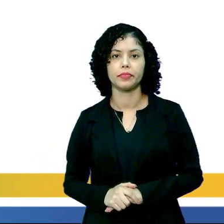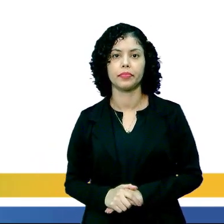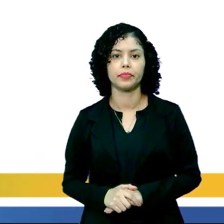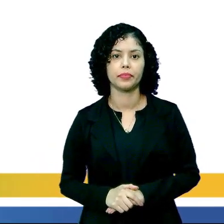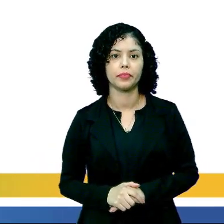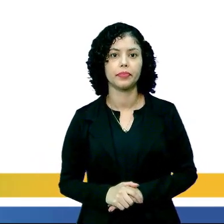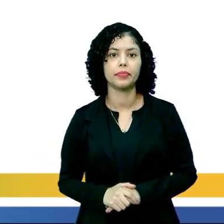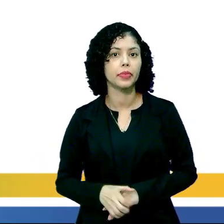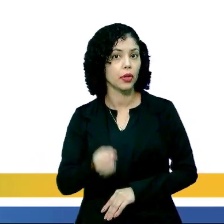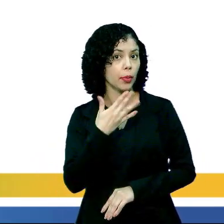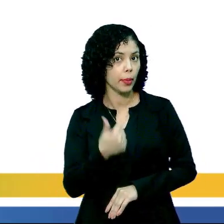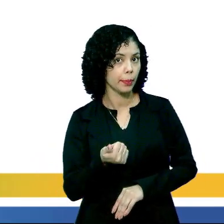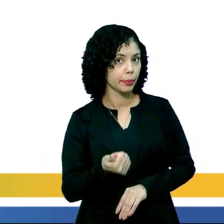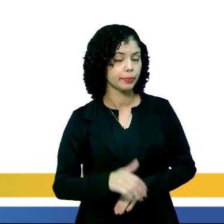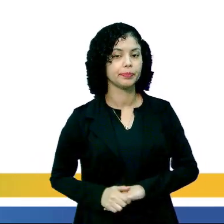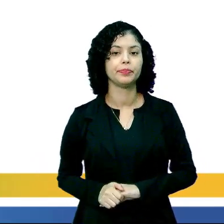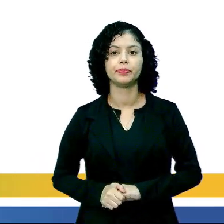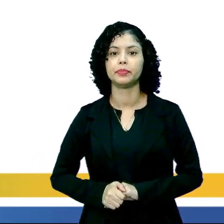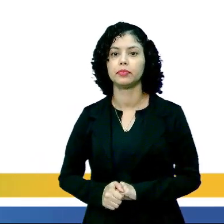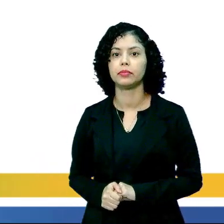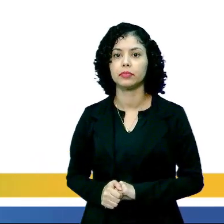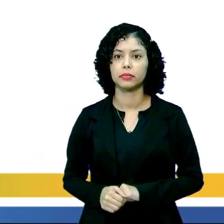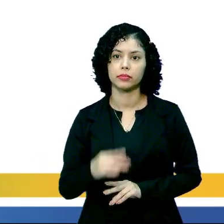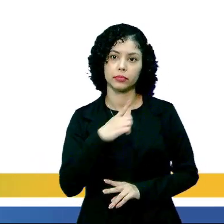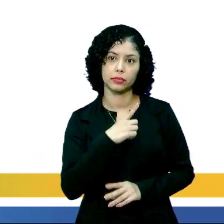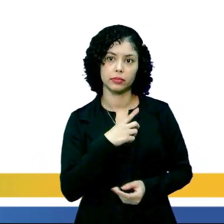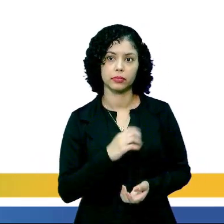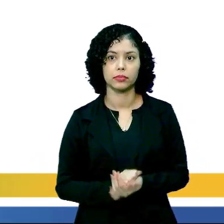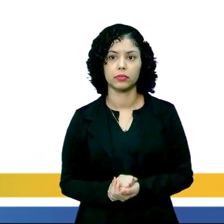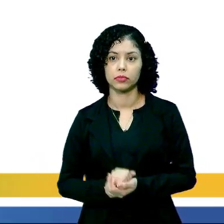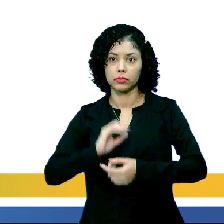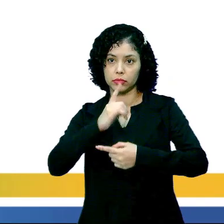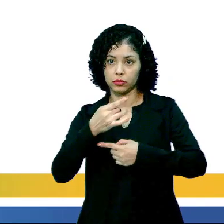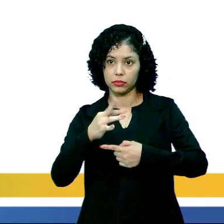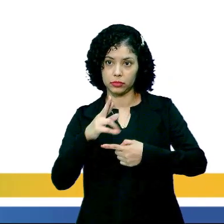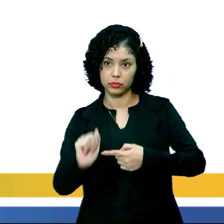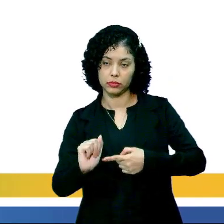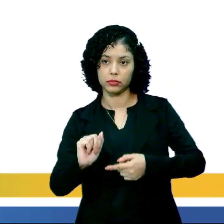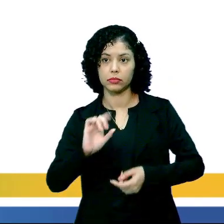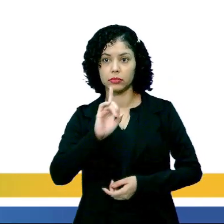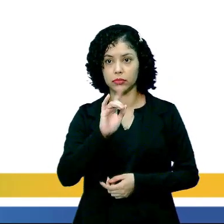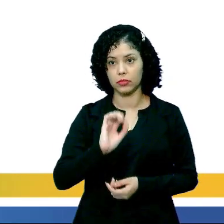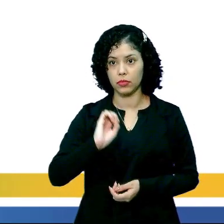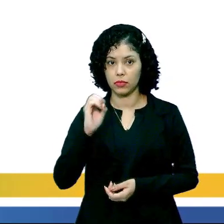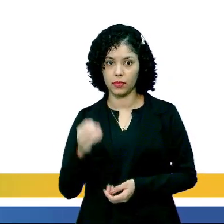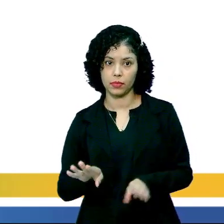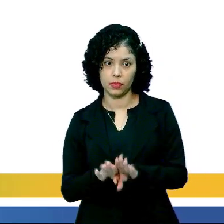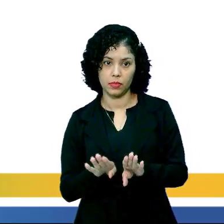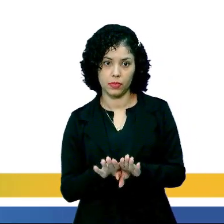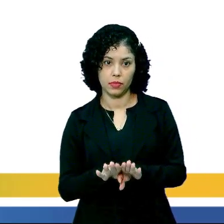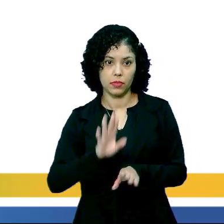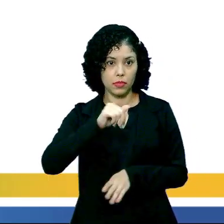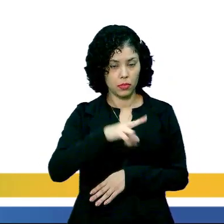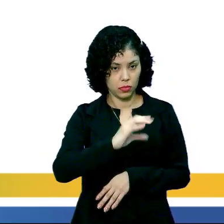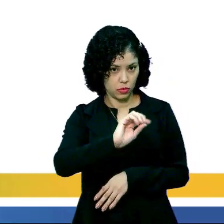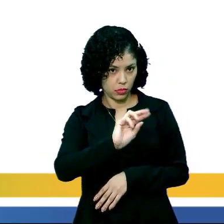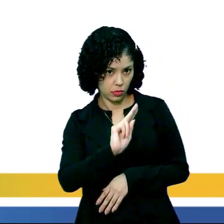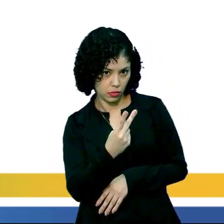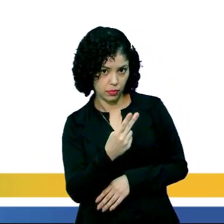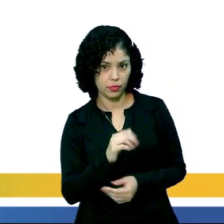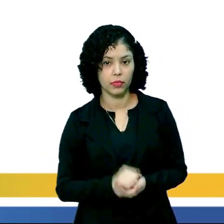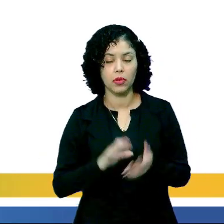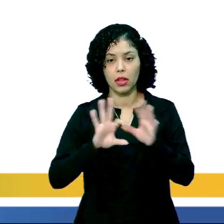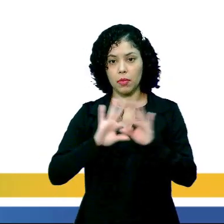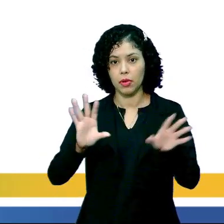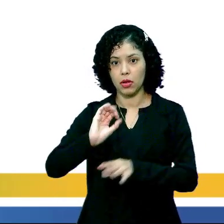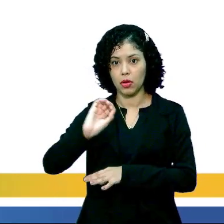hidroxila perfeito Olha só nós temos ali então a hidroxila sendo liberada naoh vai liberar